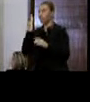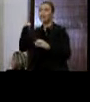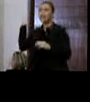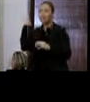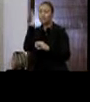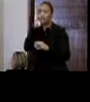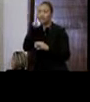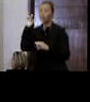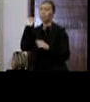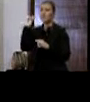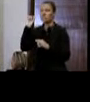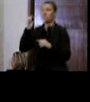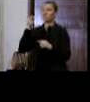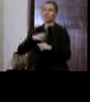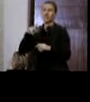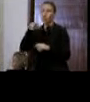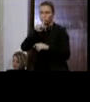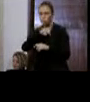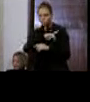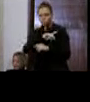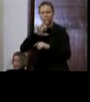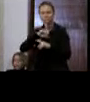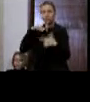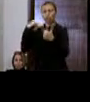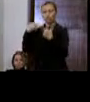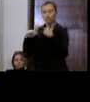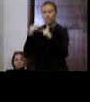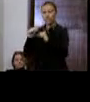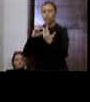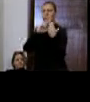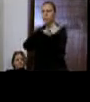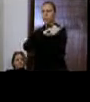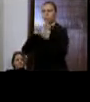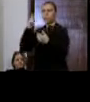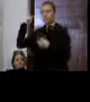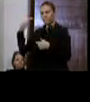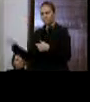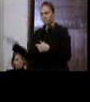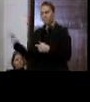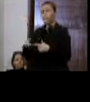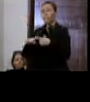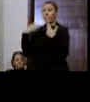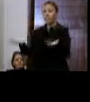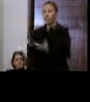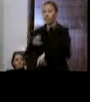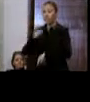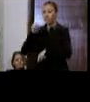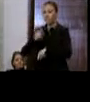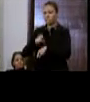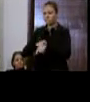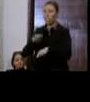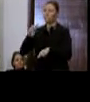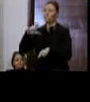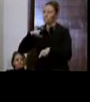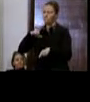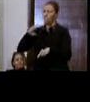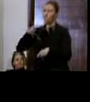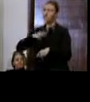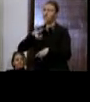Público brasileiro está cumprindo com a sua atribuição. Nós aqui, neste momento, estamos no Ministério